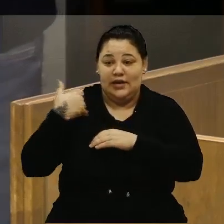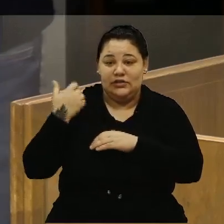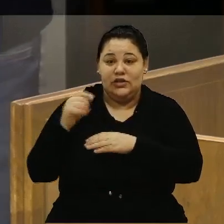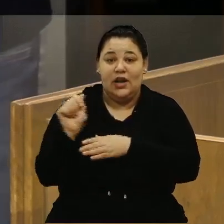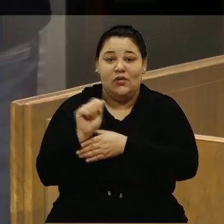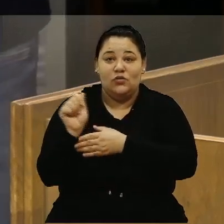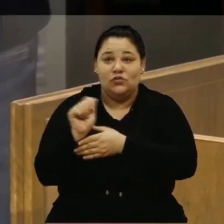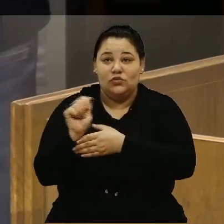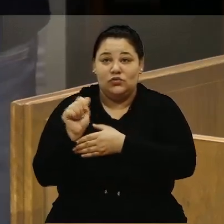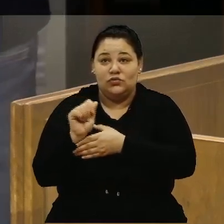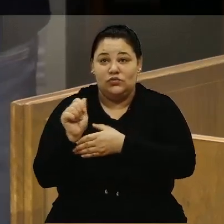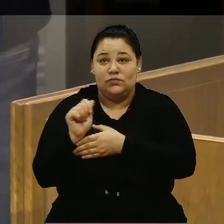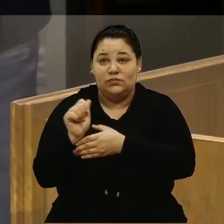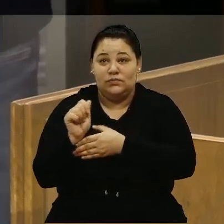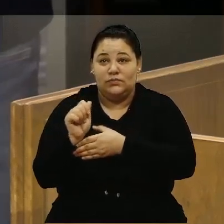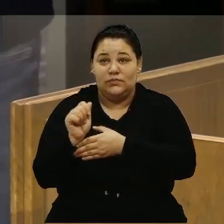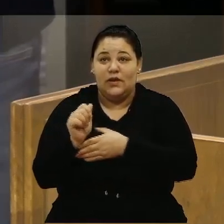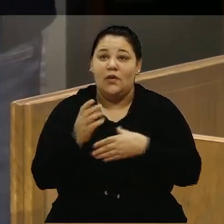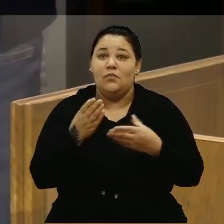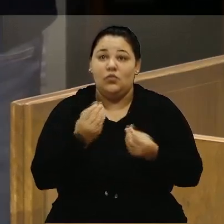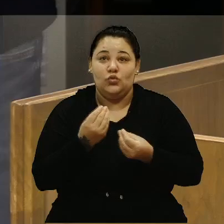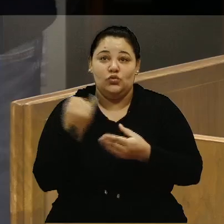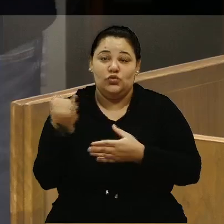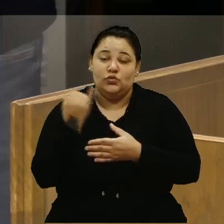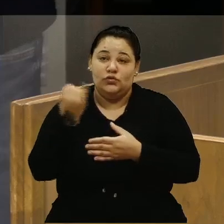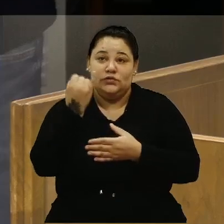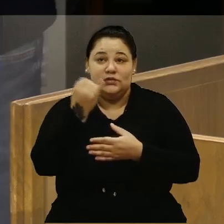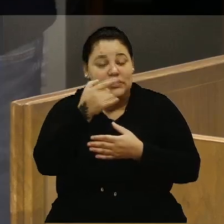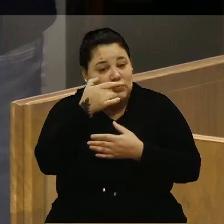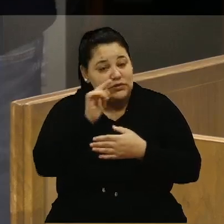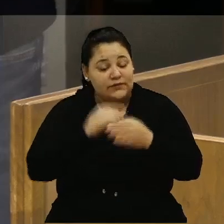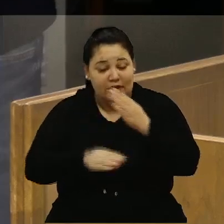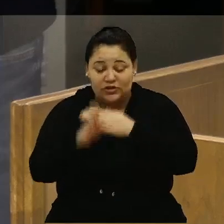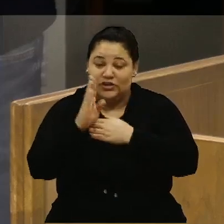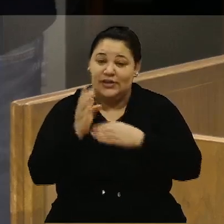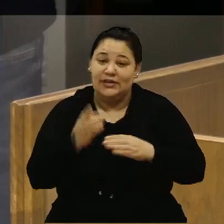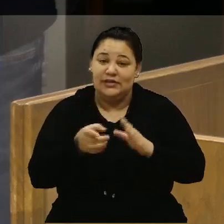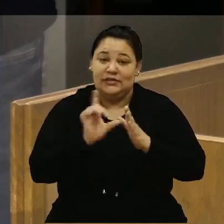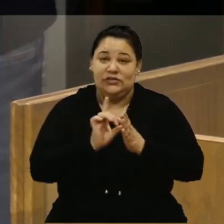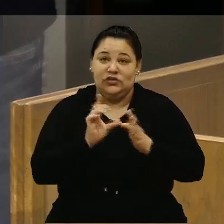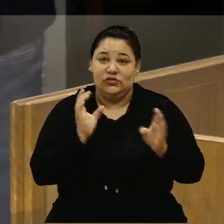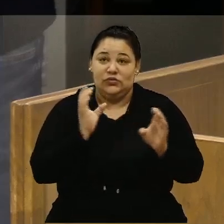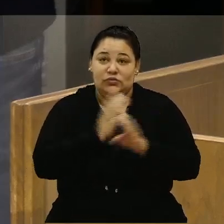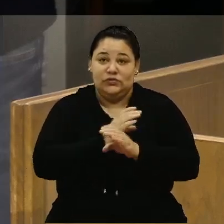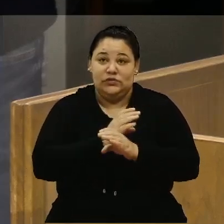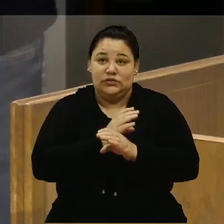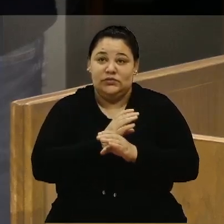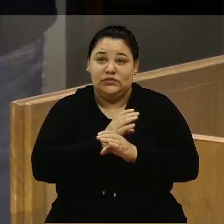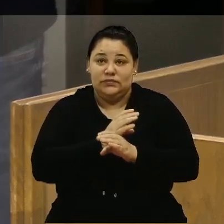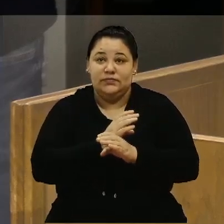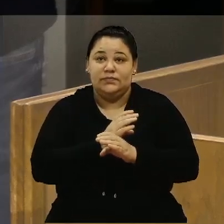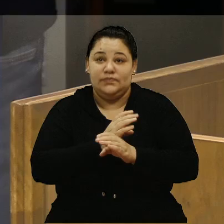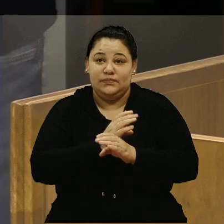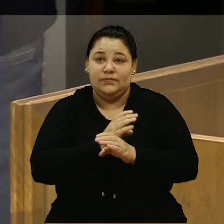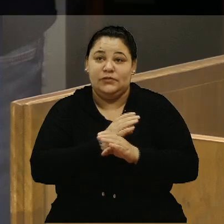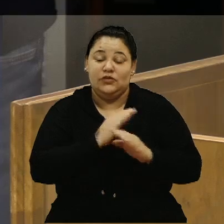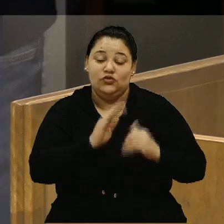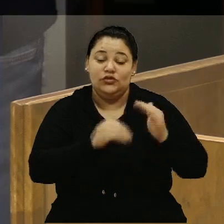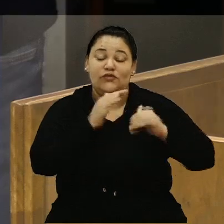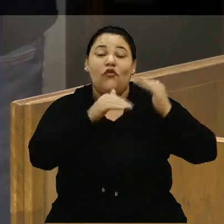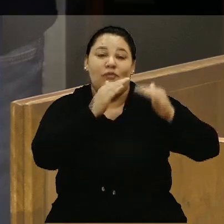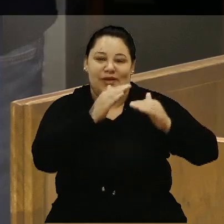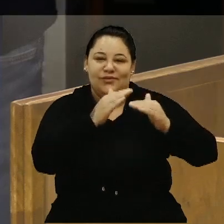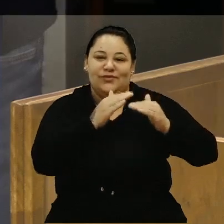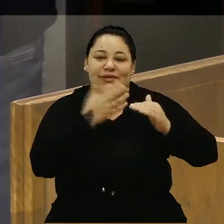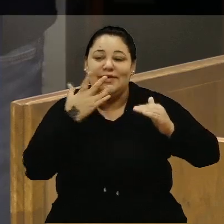agosto. E seria de extrema importância se ele fosse antes de completar os 3 aninhos, devido ao salto de desenvolvimento. Porque quanto antes